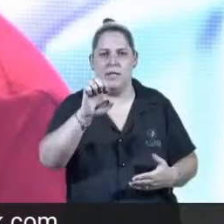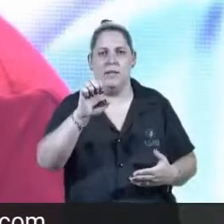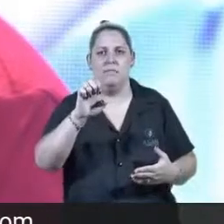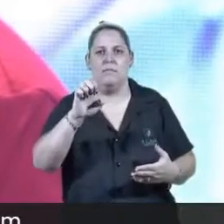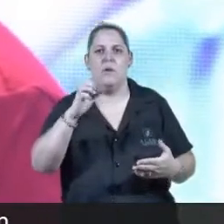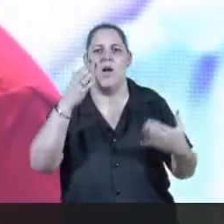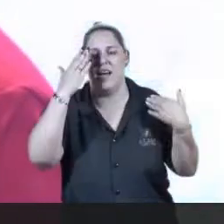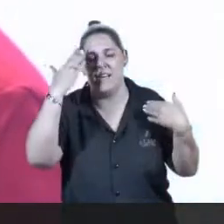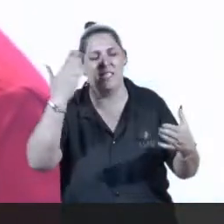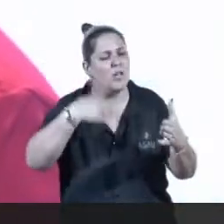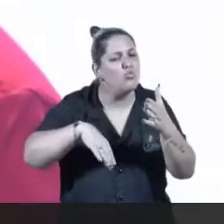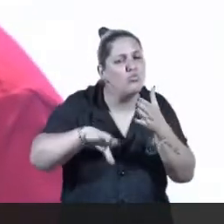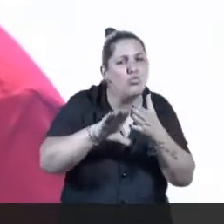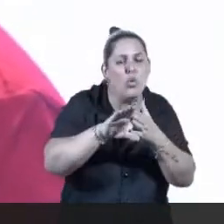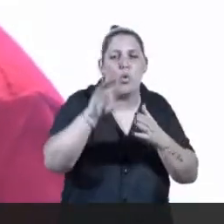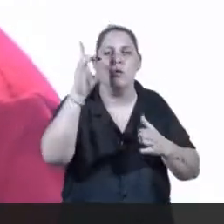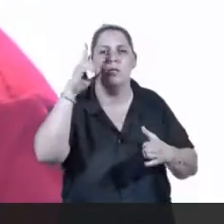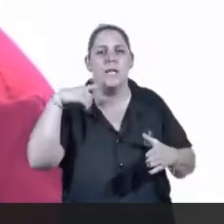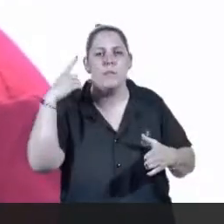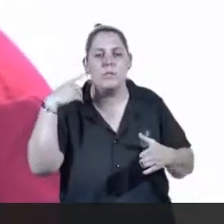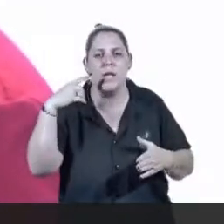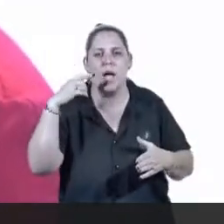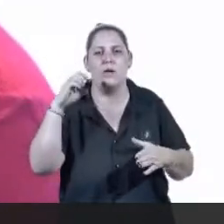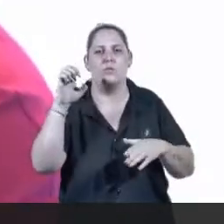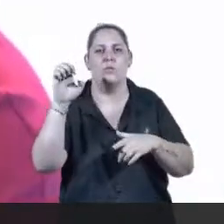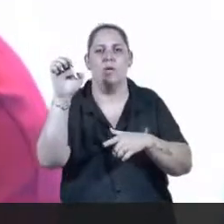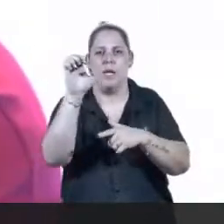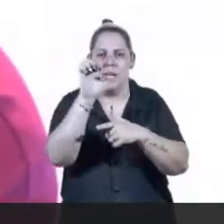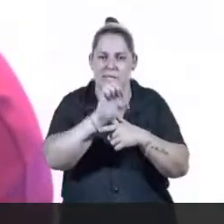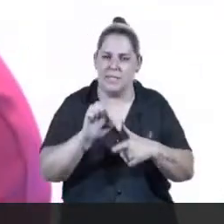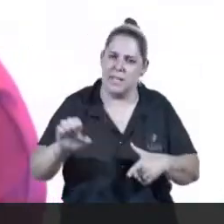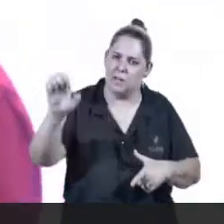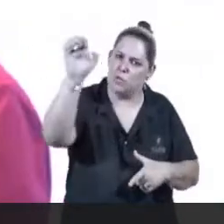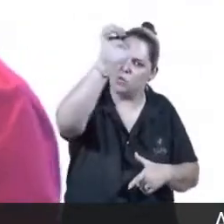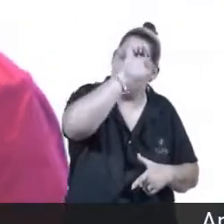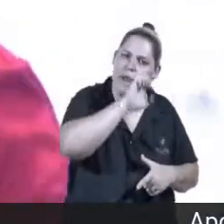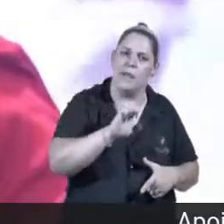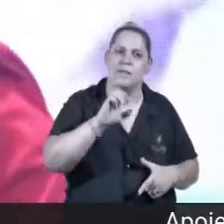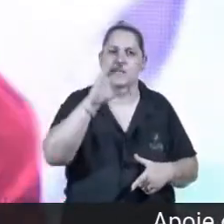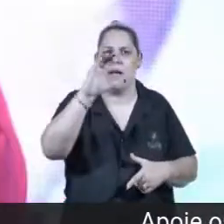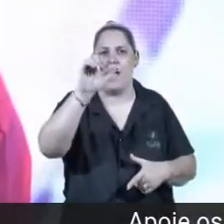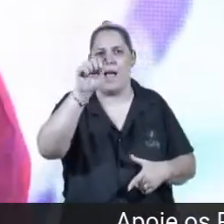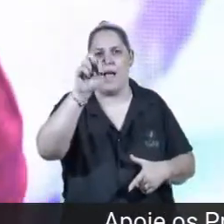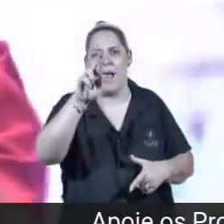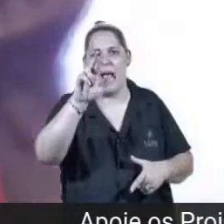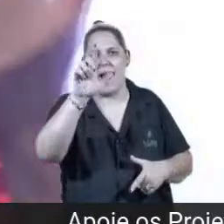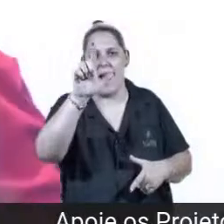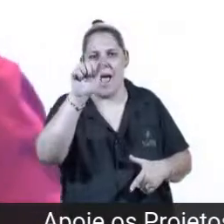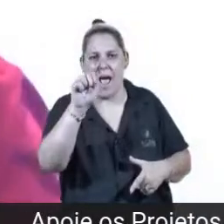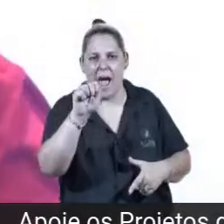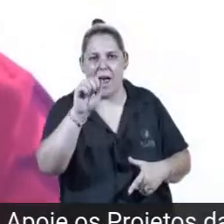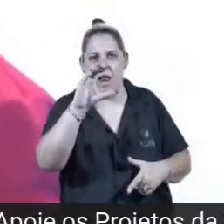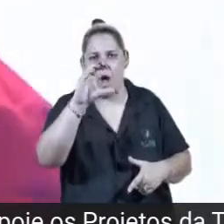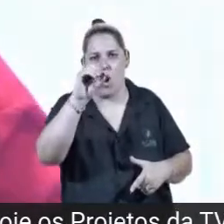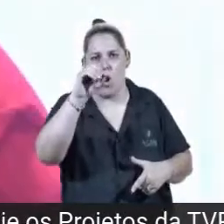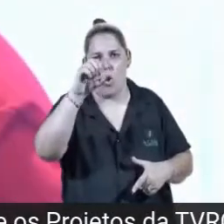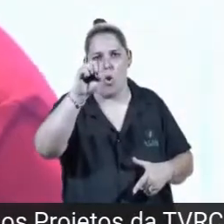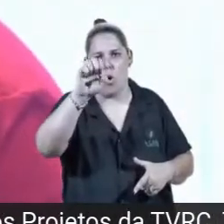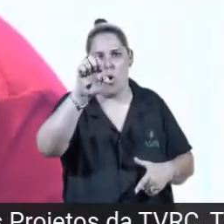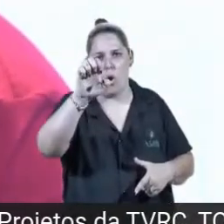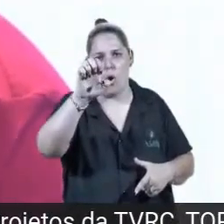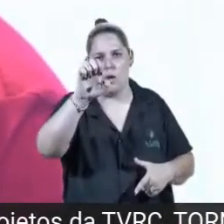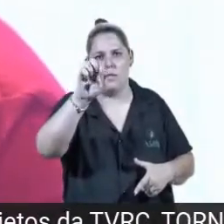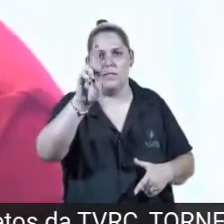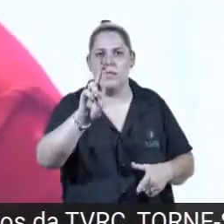os deputados estaduais. A Carla Cose, que é filha do João Cose, que não está aqui, mas em nome de quem? Aos